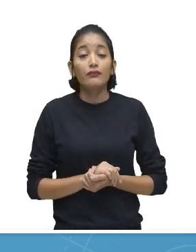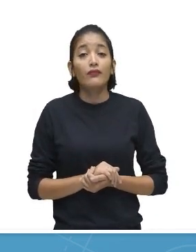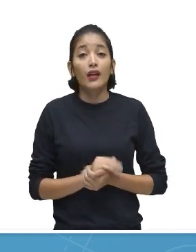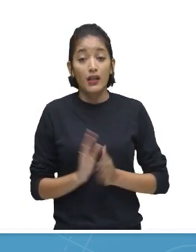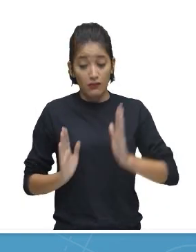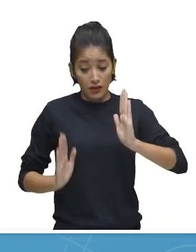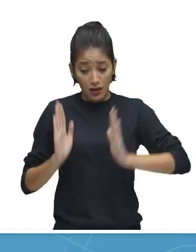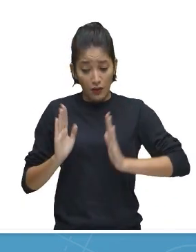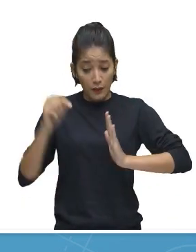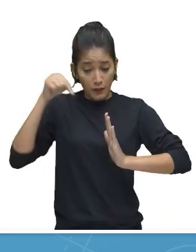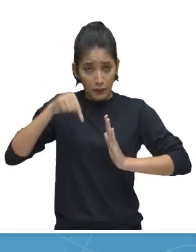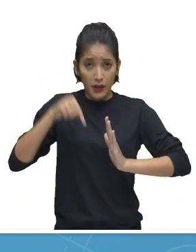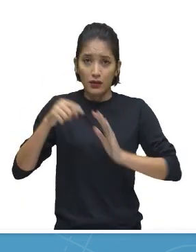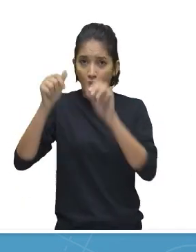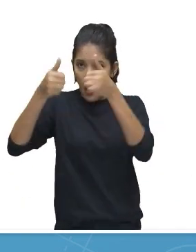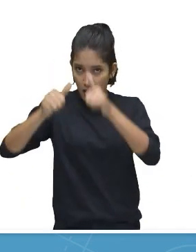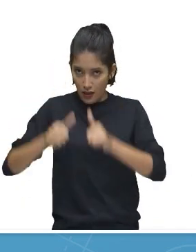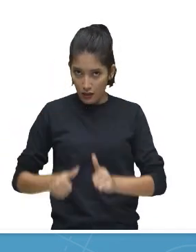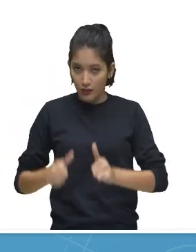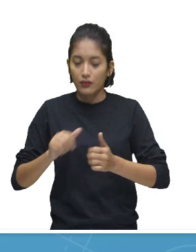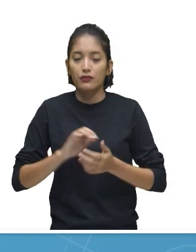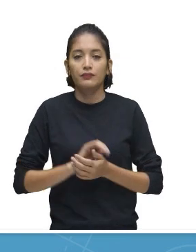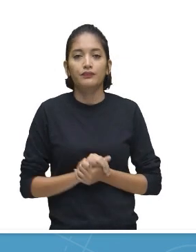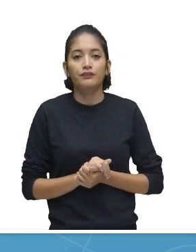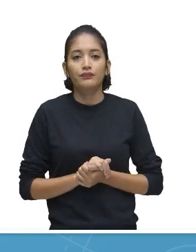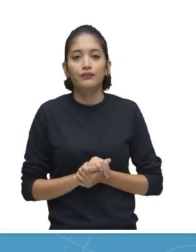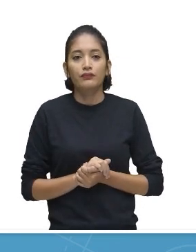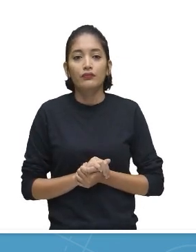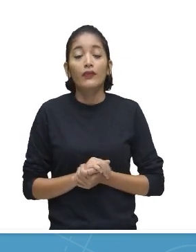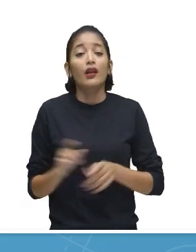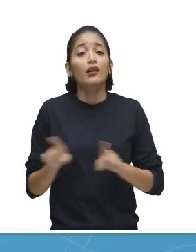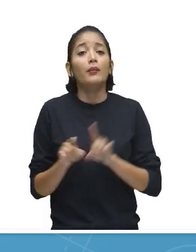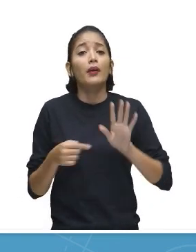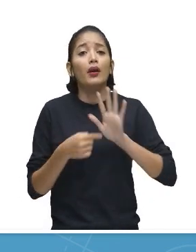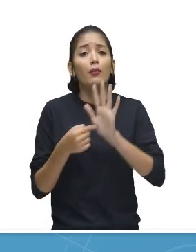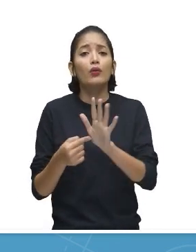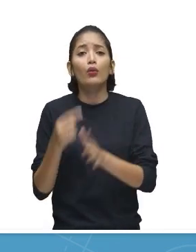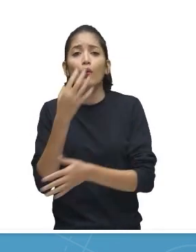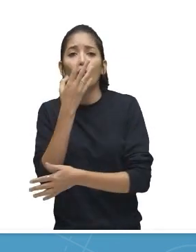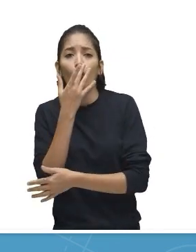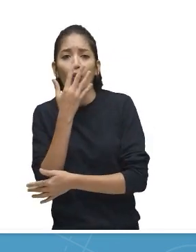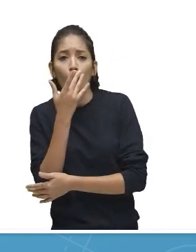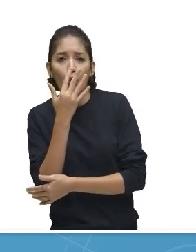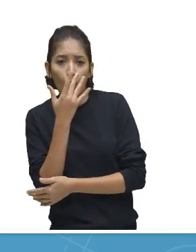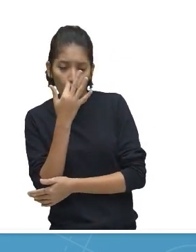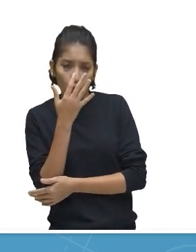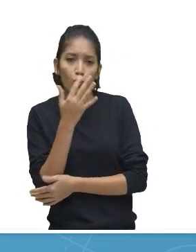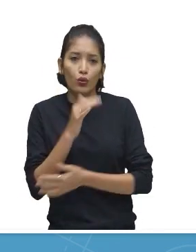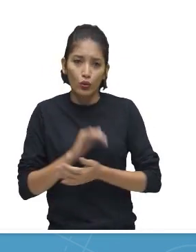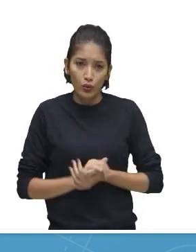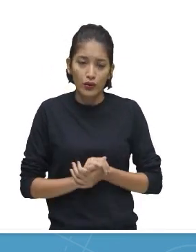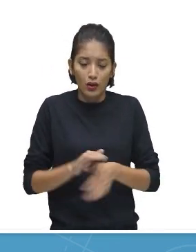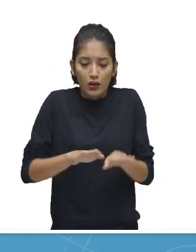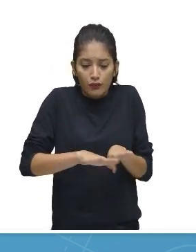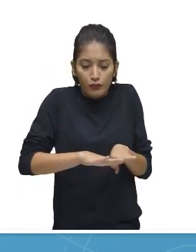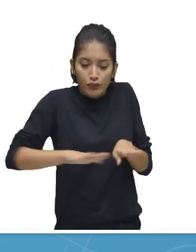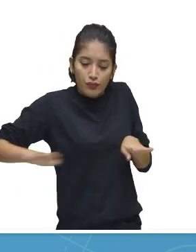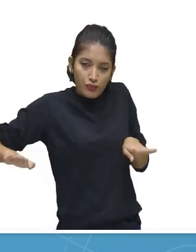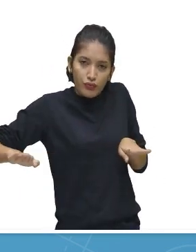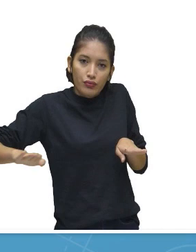fase analítica. Representação do volume colorido sobre superfícies